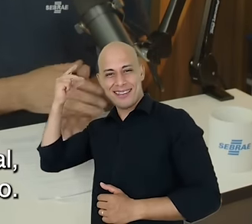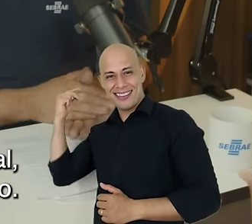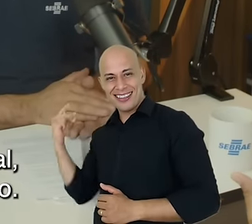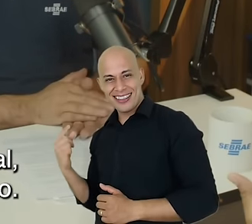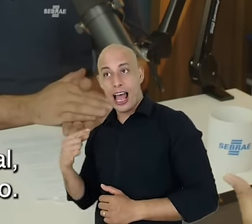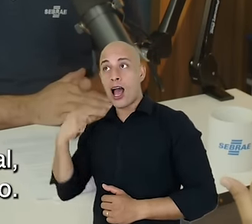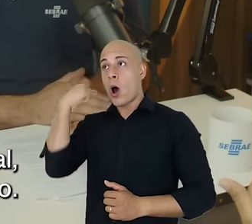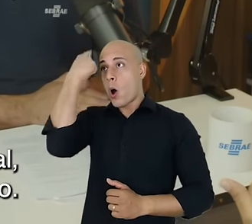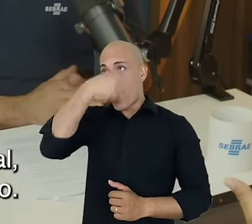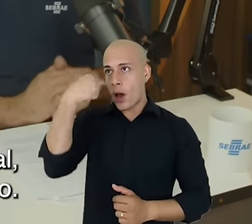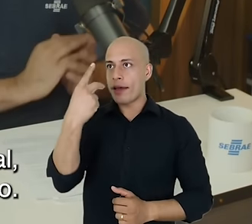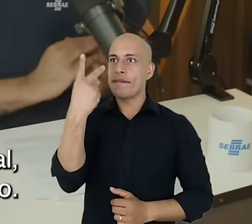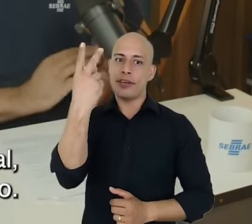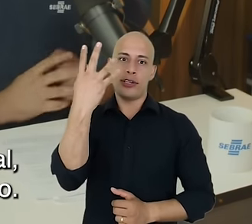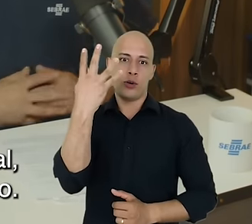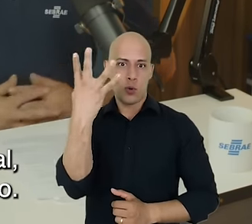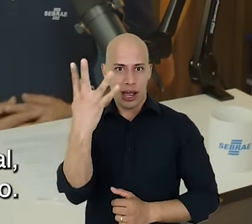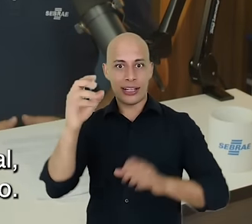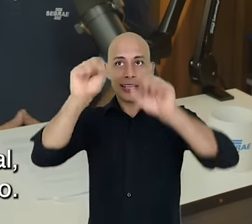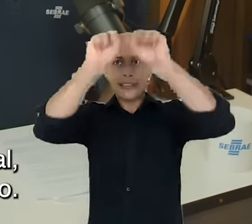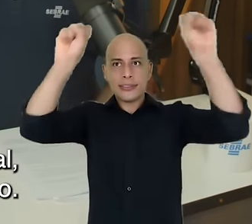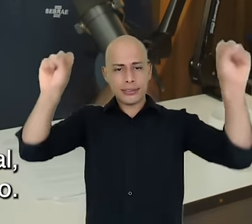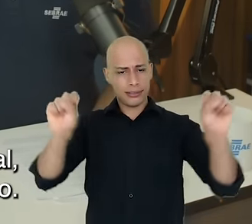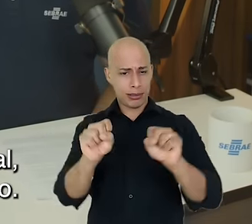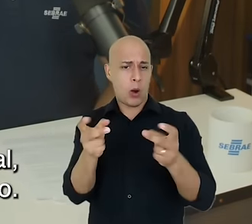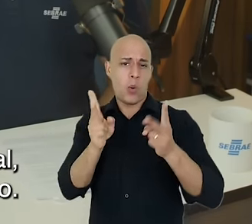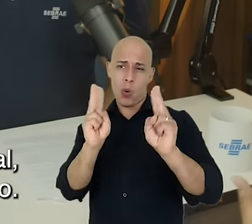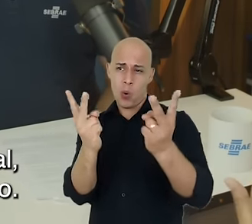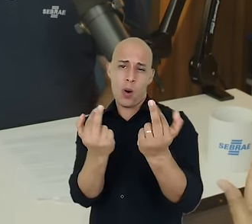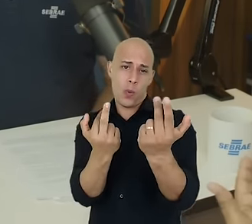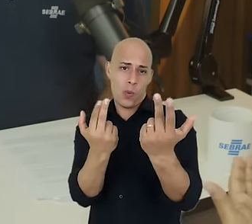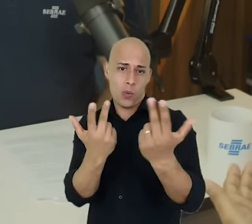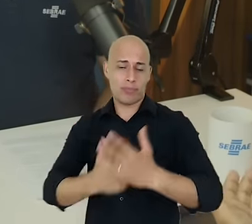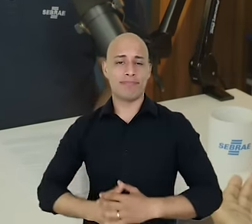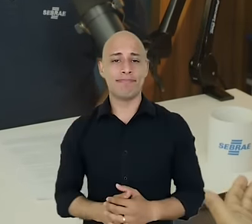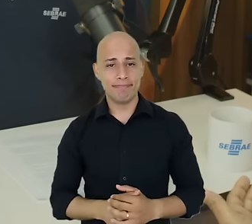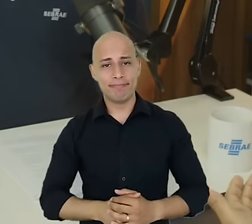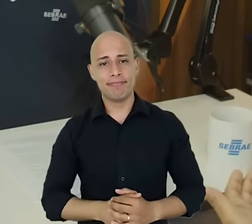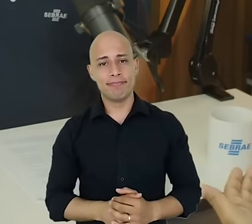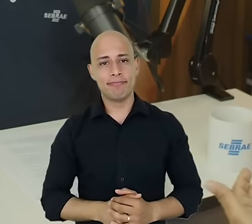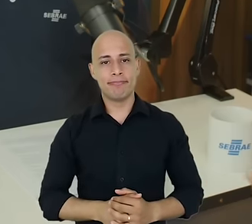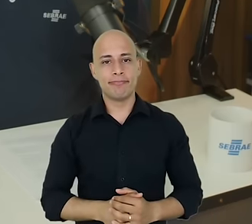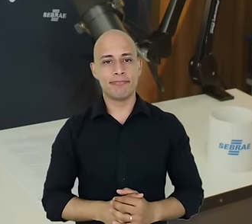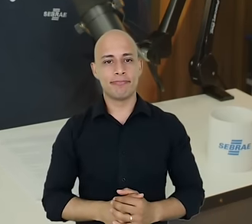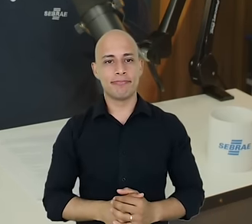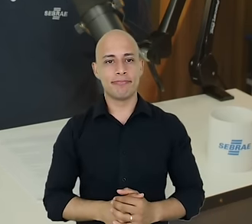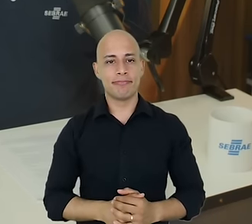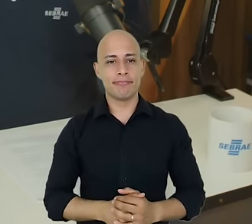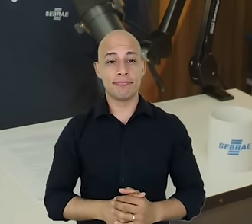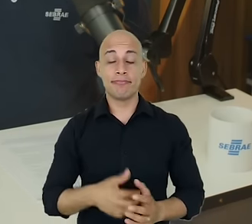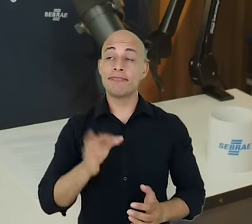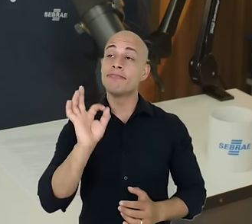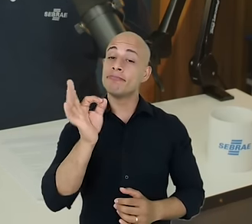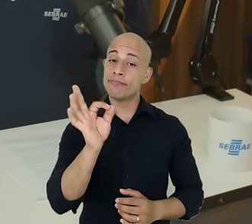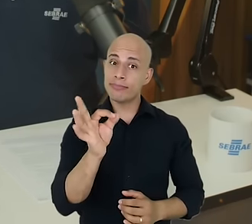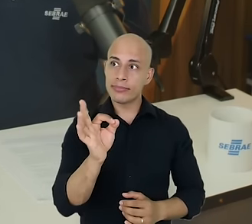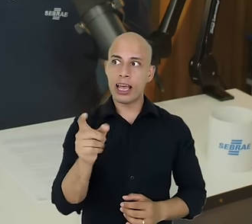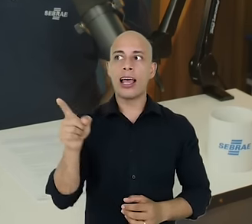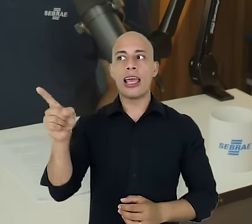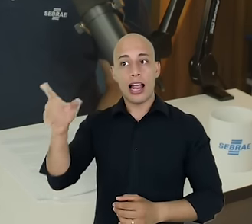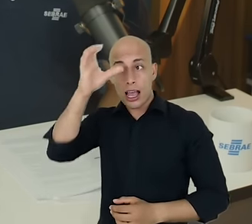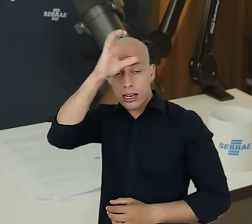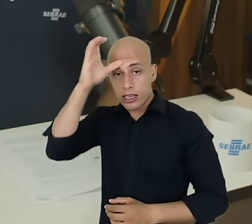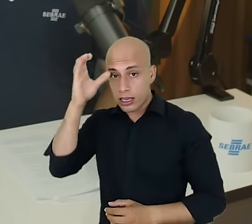horas após o Posto Fiscal o sistema Manteve a mesma situação perfeito é isso mesmo perfeito e até importante o